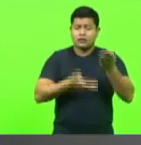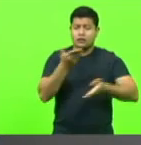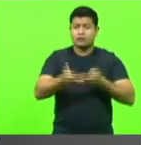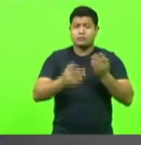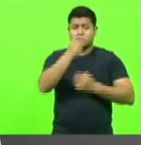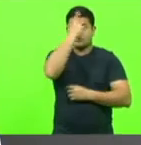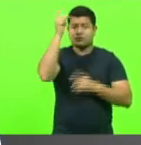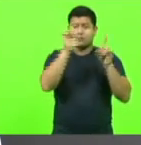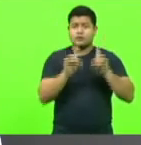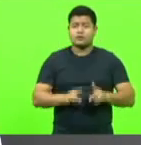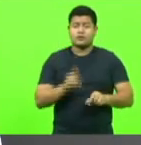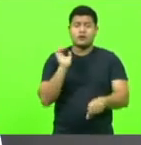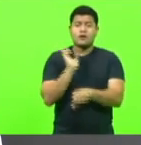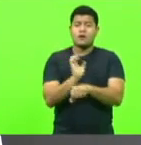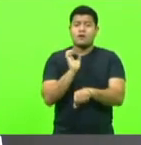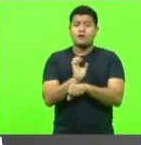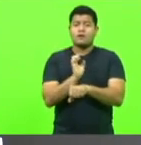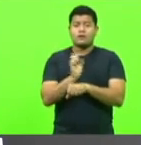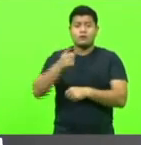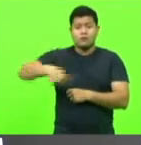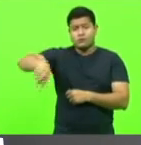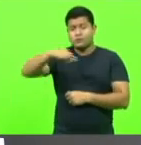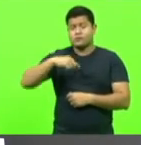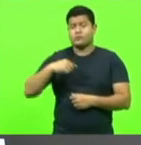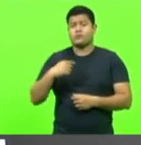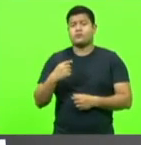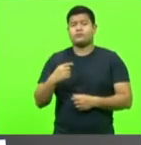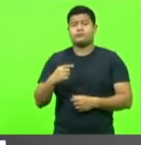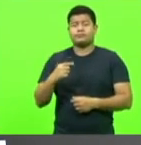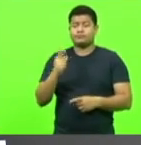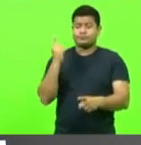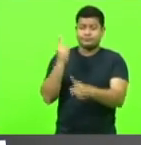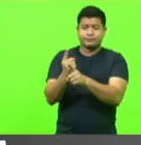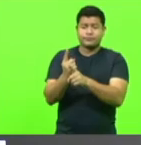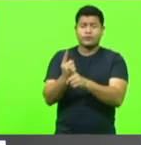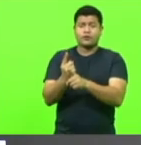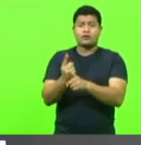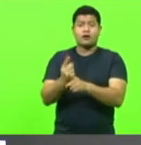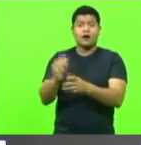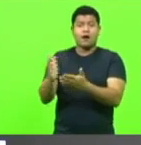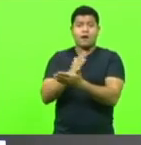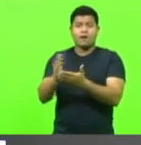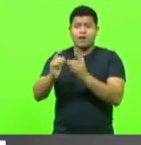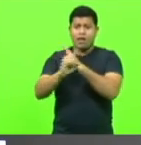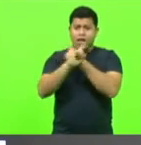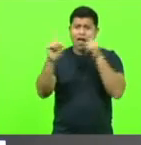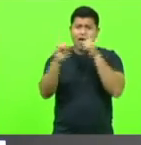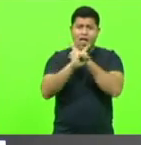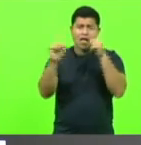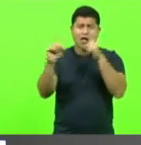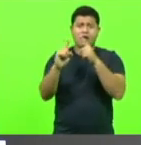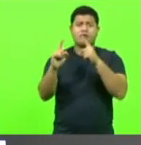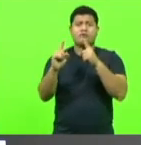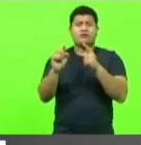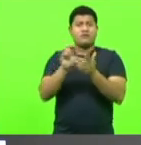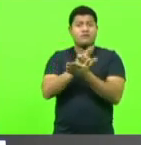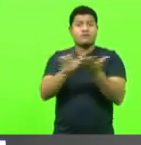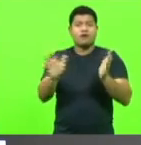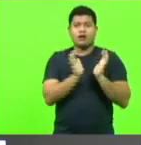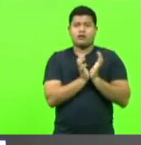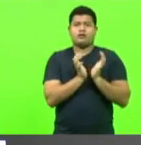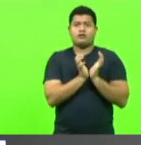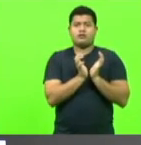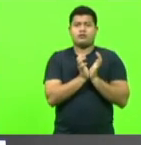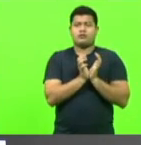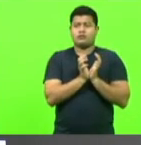com deficiência no estado nós estamos encontrando e uma reclamação de algumas na idade várias